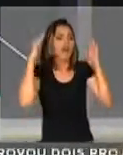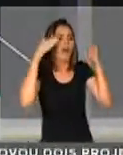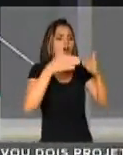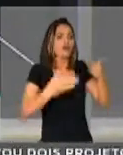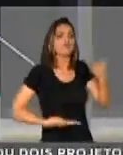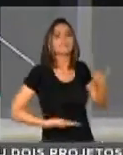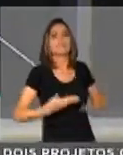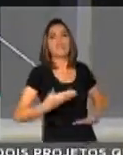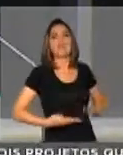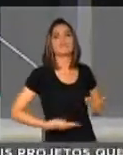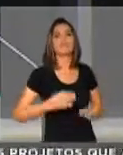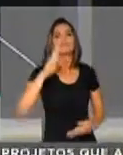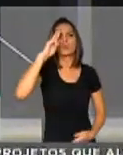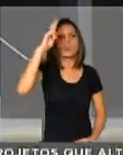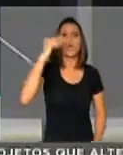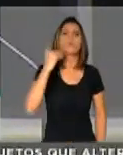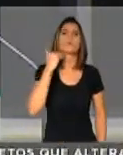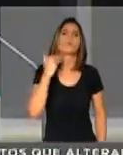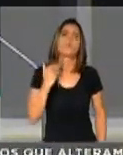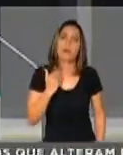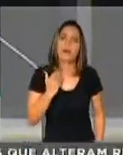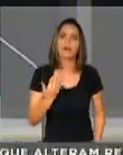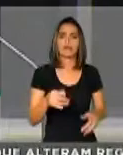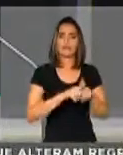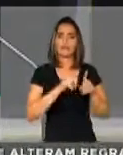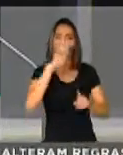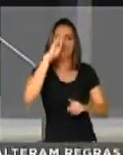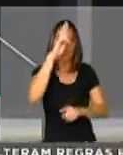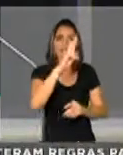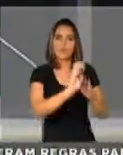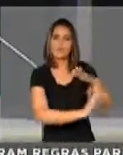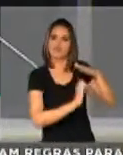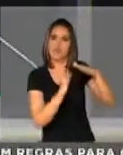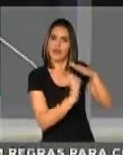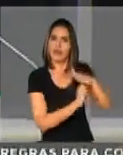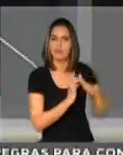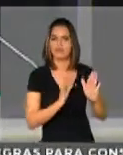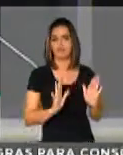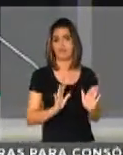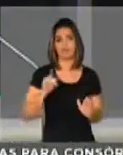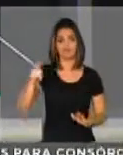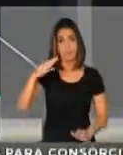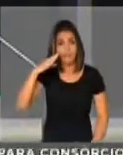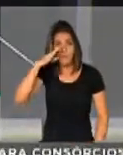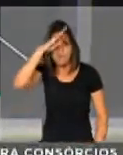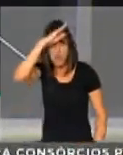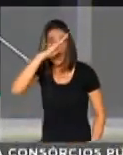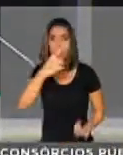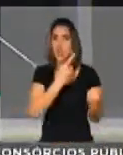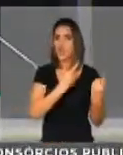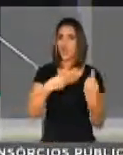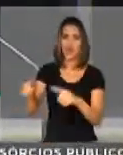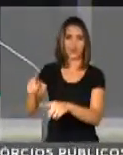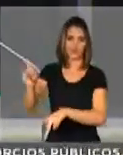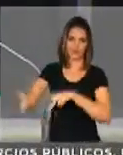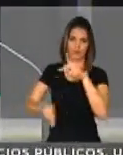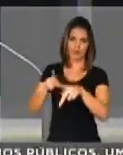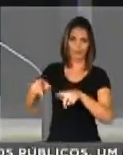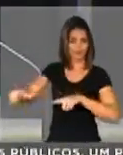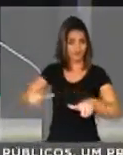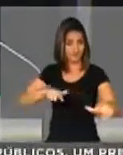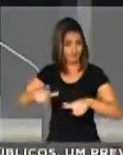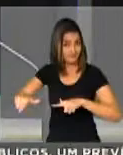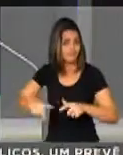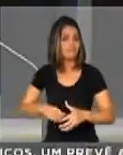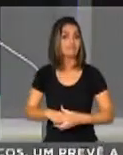dos banqueiros e dos patrões. É um governo contra os